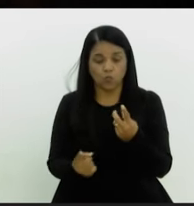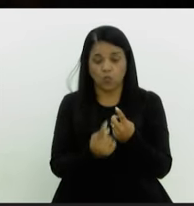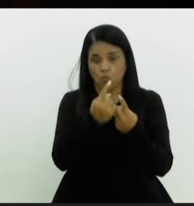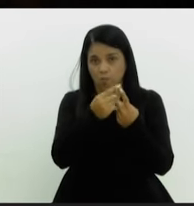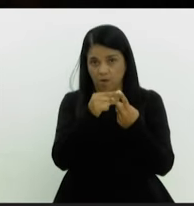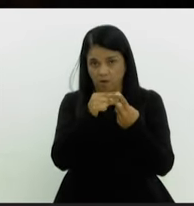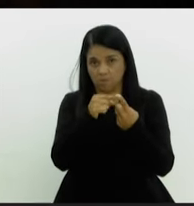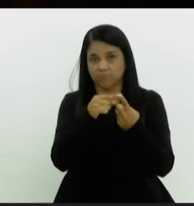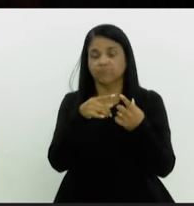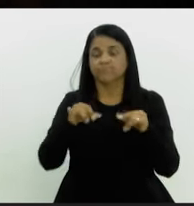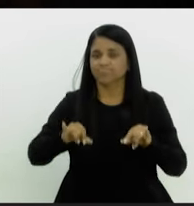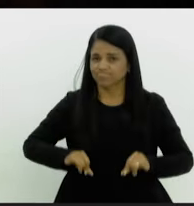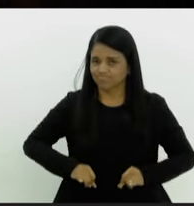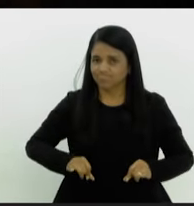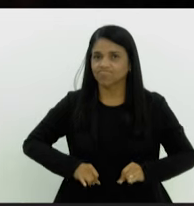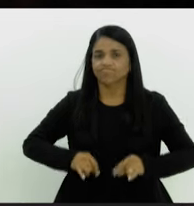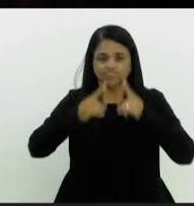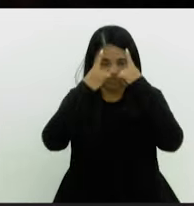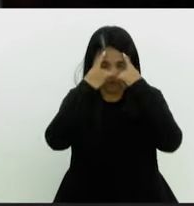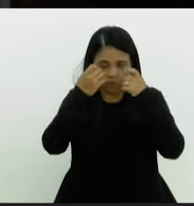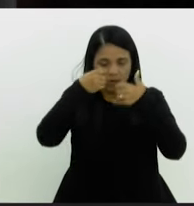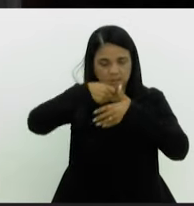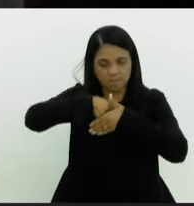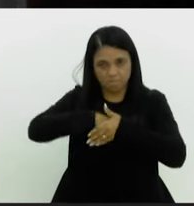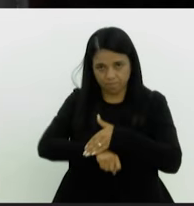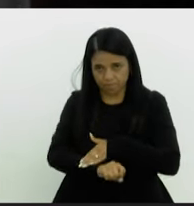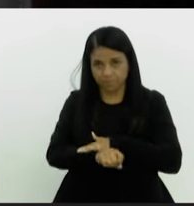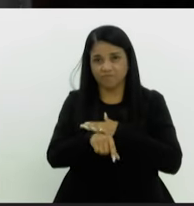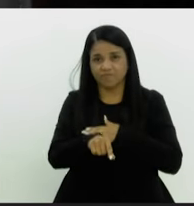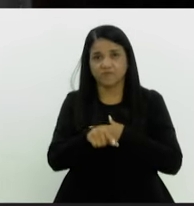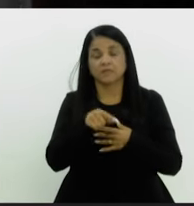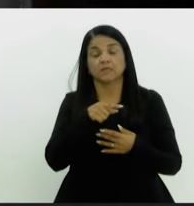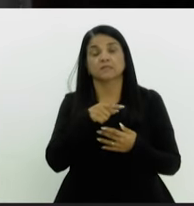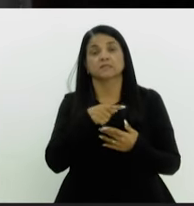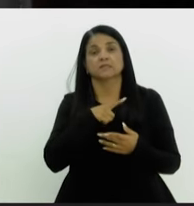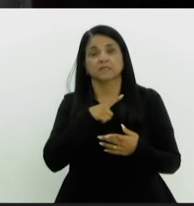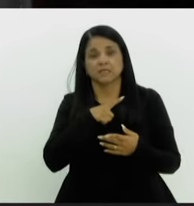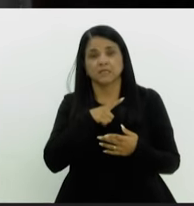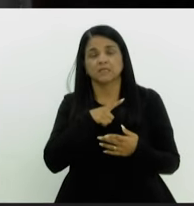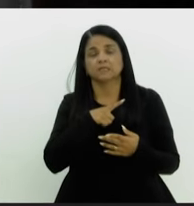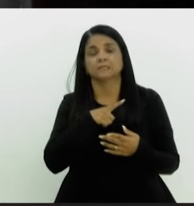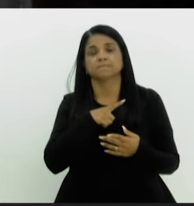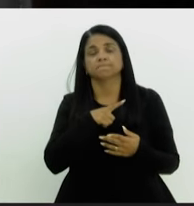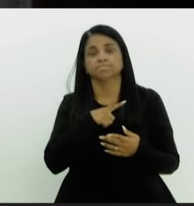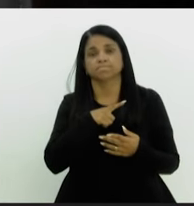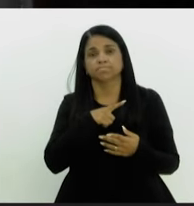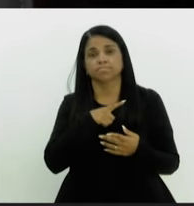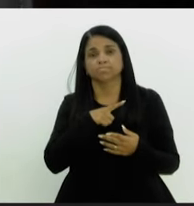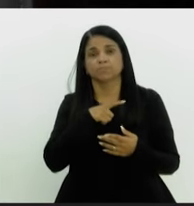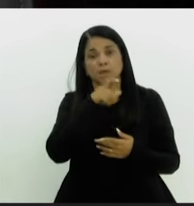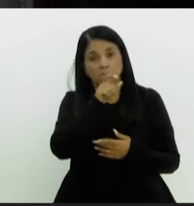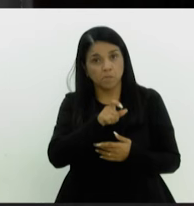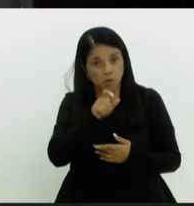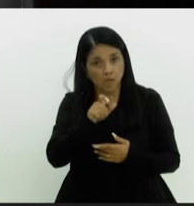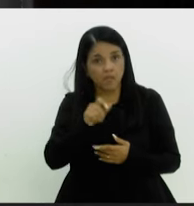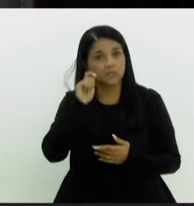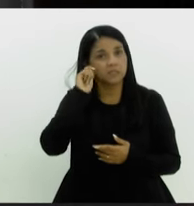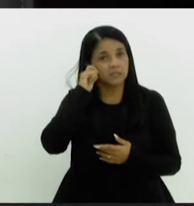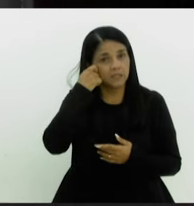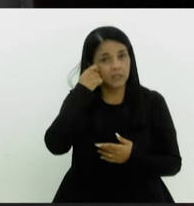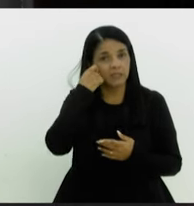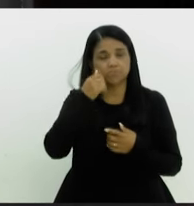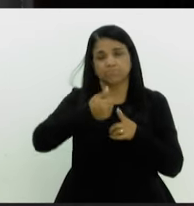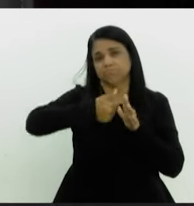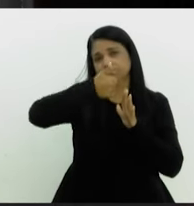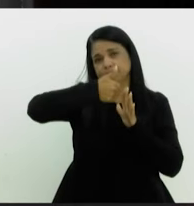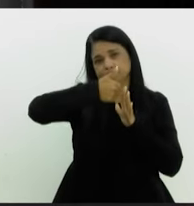sofridas durante o parto Adriana dentre as mulheres que sofrem com essa violência estão as mulheres negras no topo da